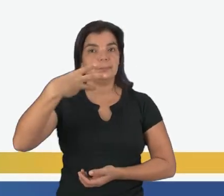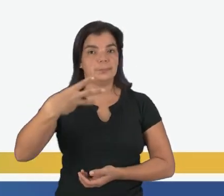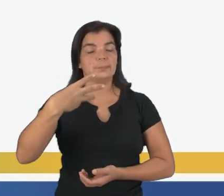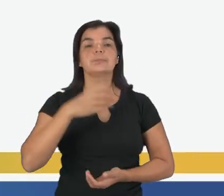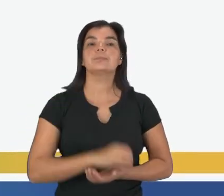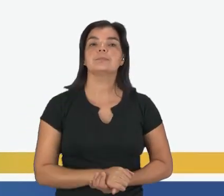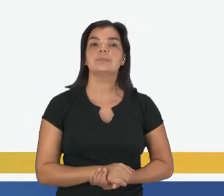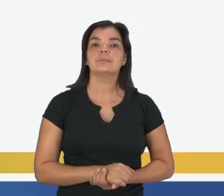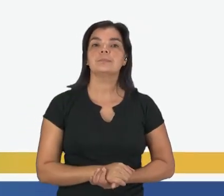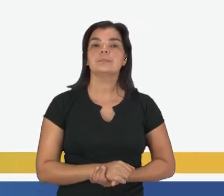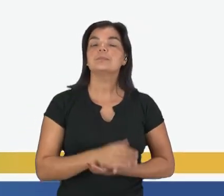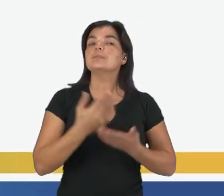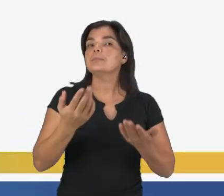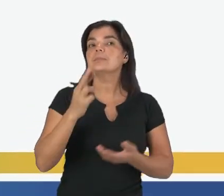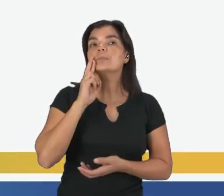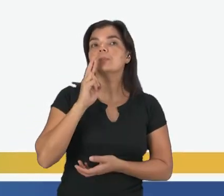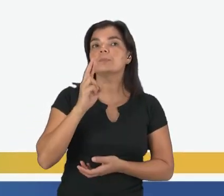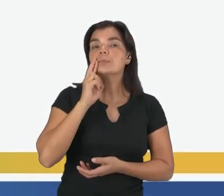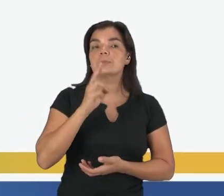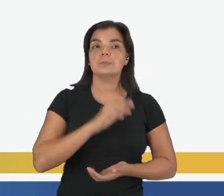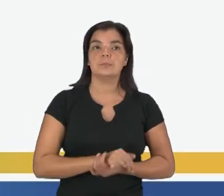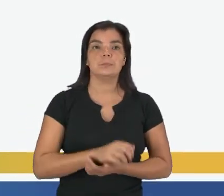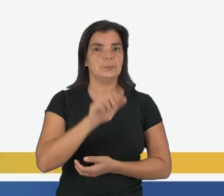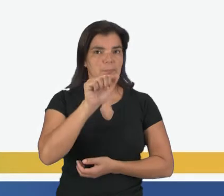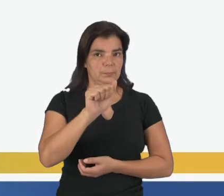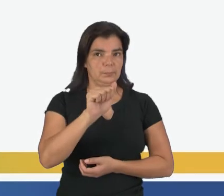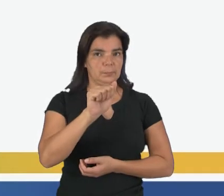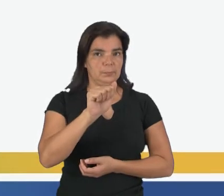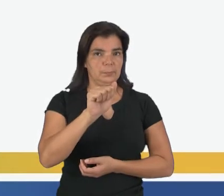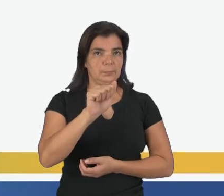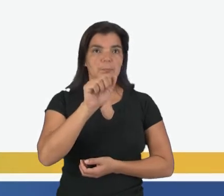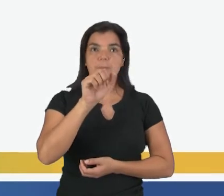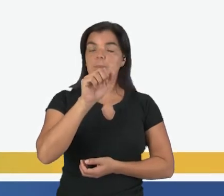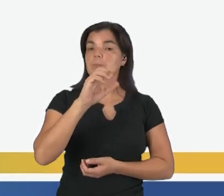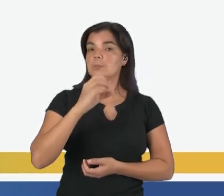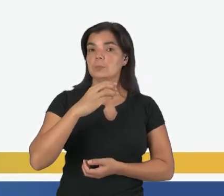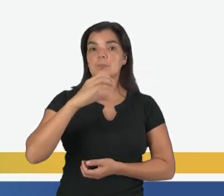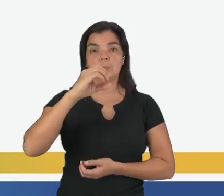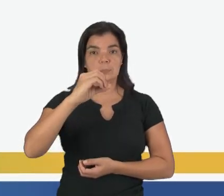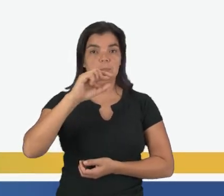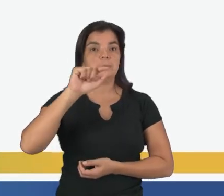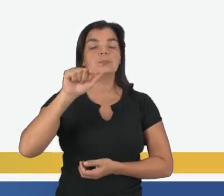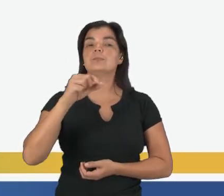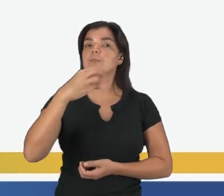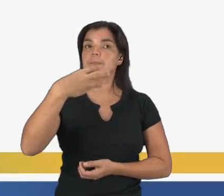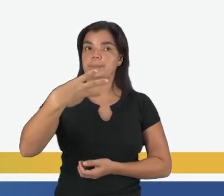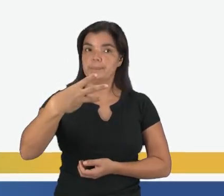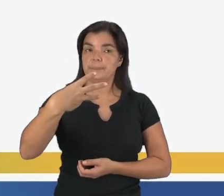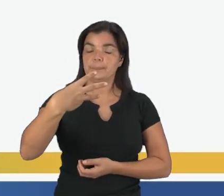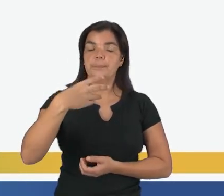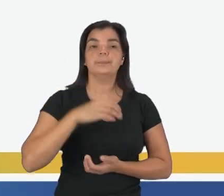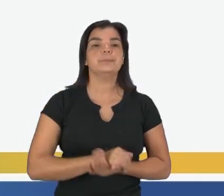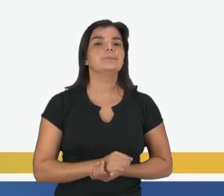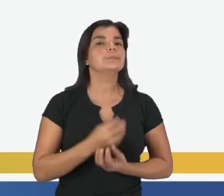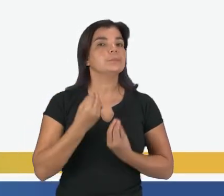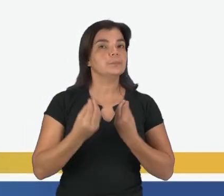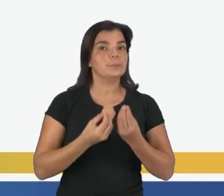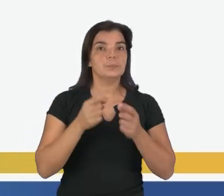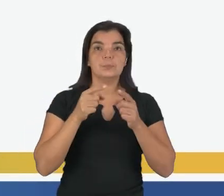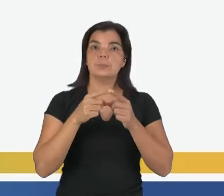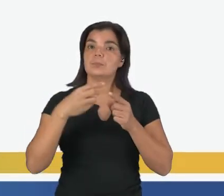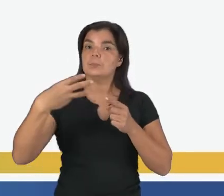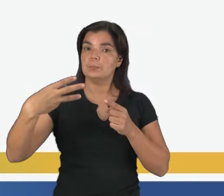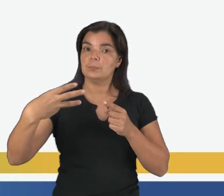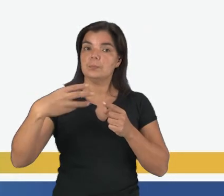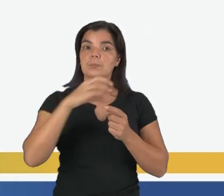2,3. Onde está essa minha alternativa? Na letra A? Não, na letra A eu tenho 0,3, como se o intervalo